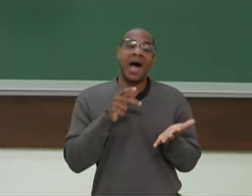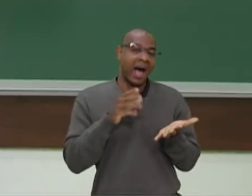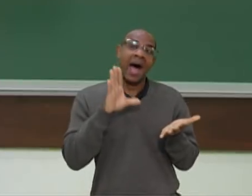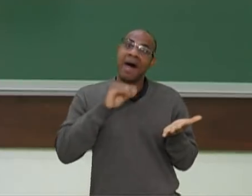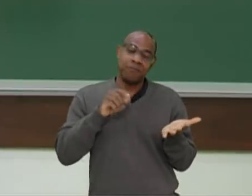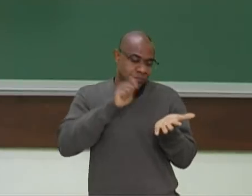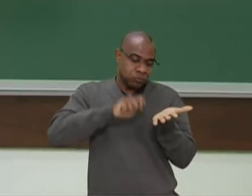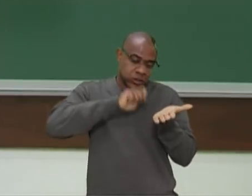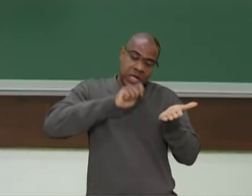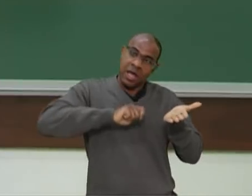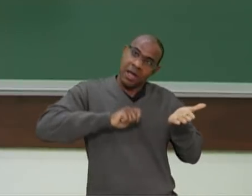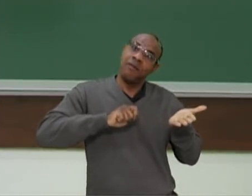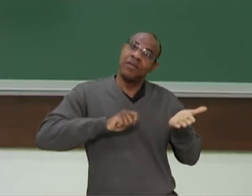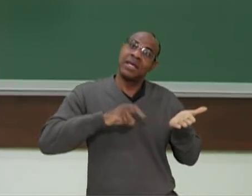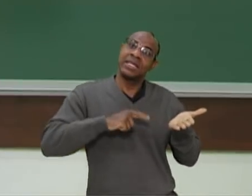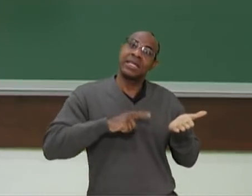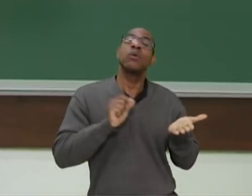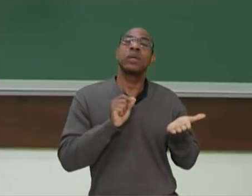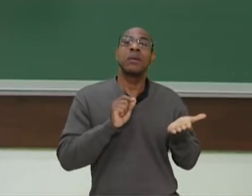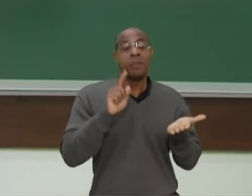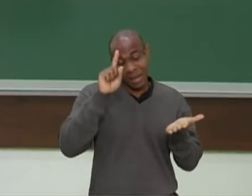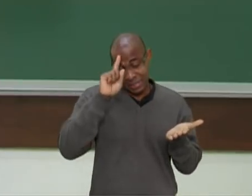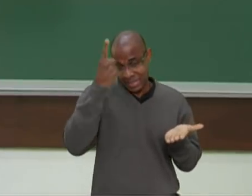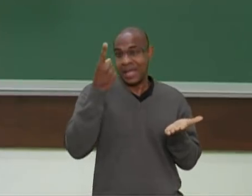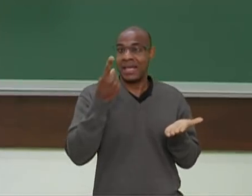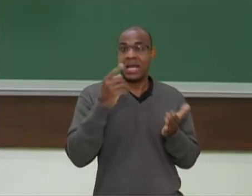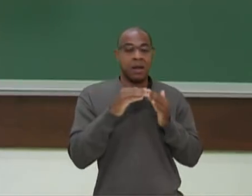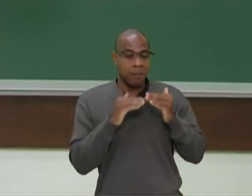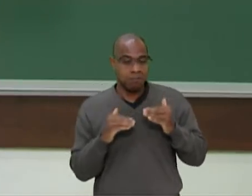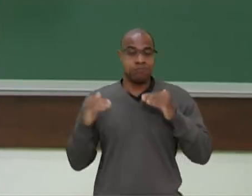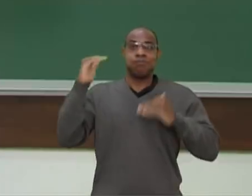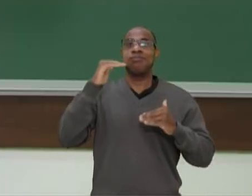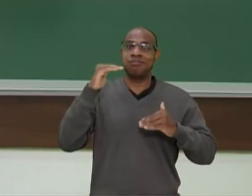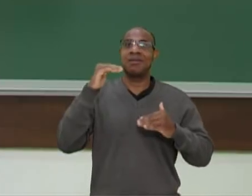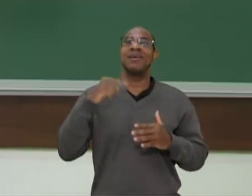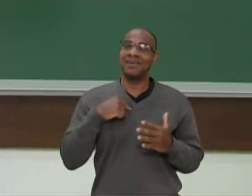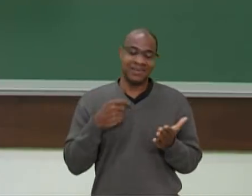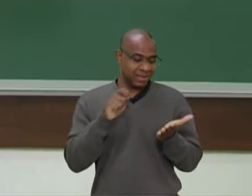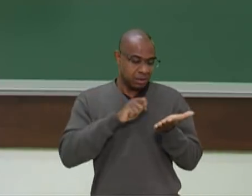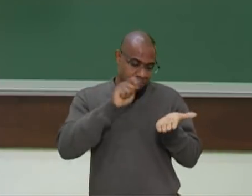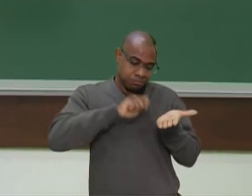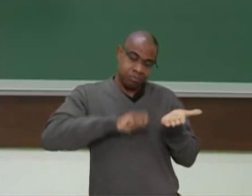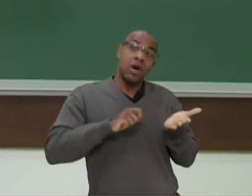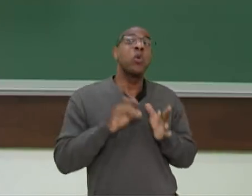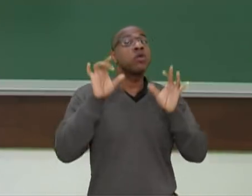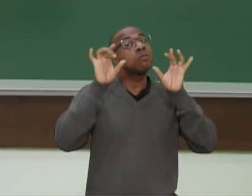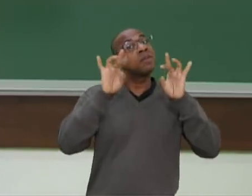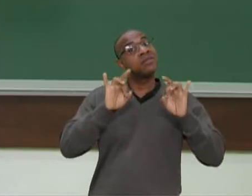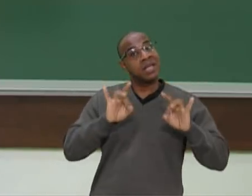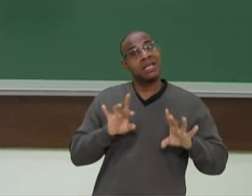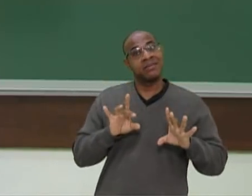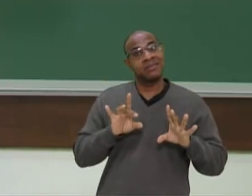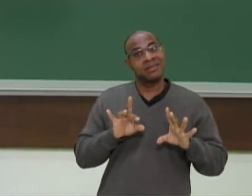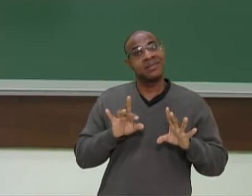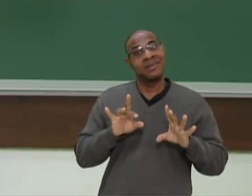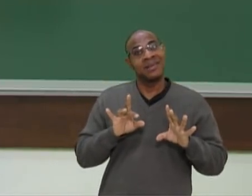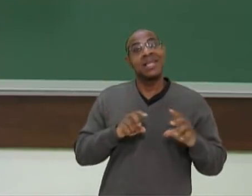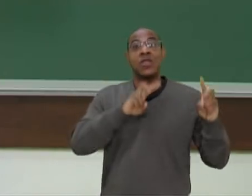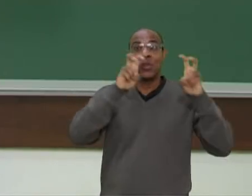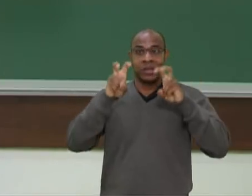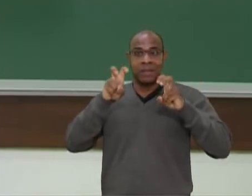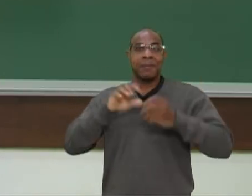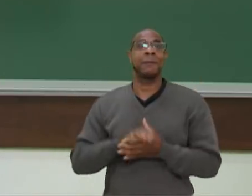com alguém que tem uma autoridade maior do que ele, ou seja, um especialista no assunto. Vamos